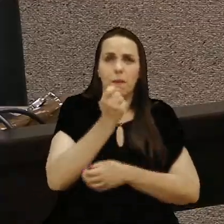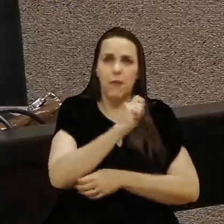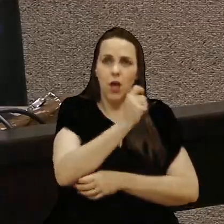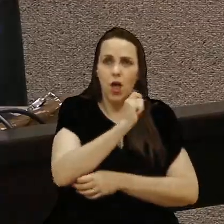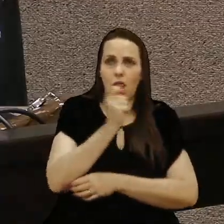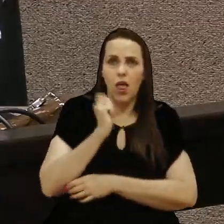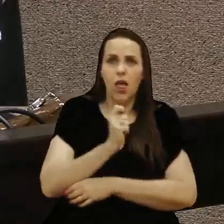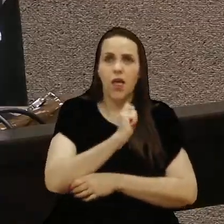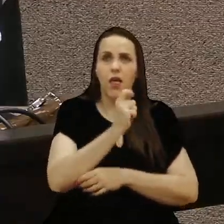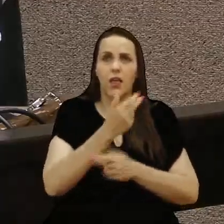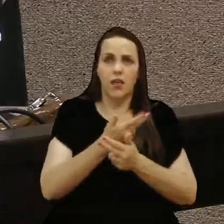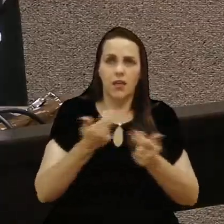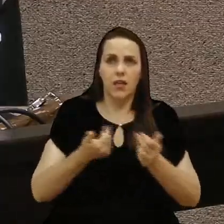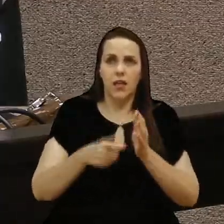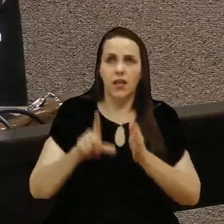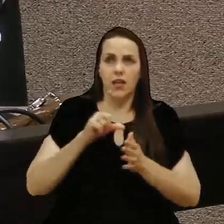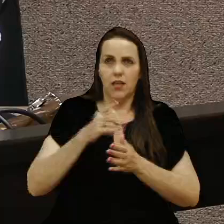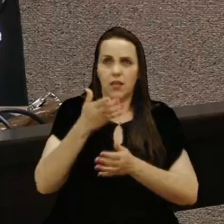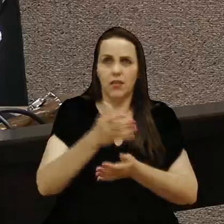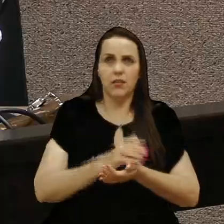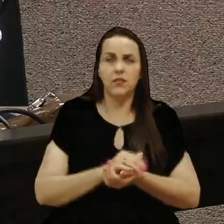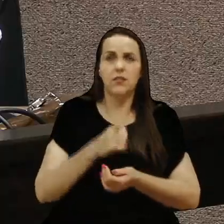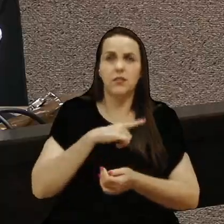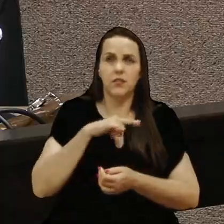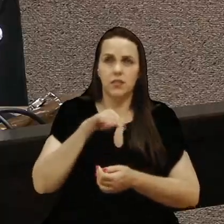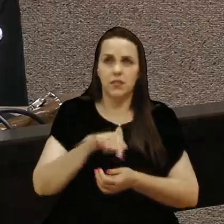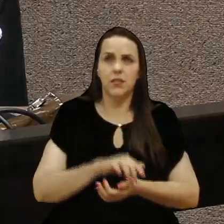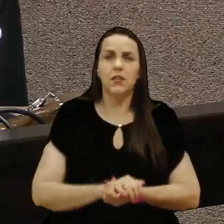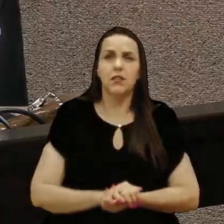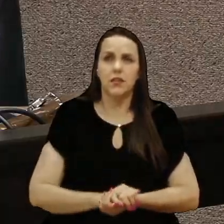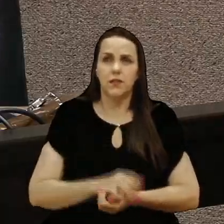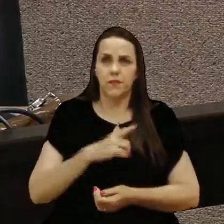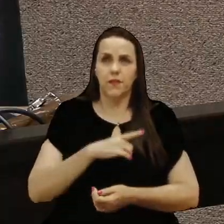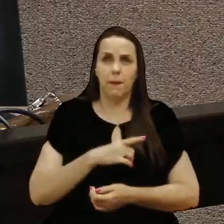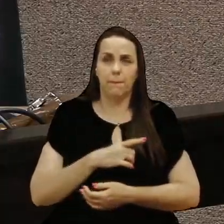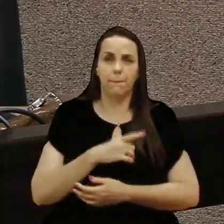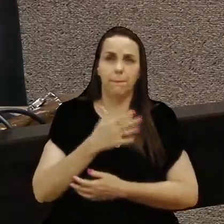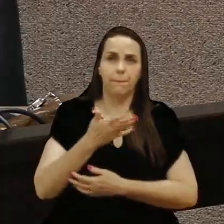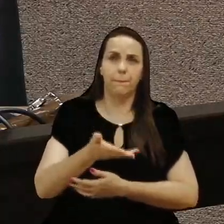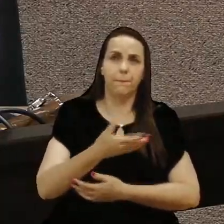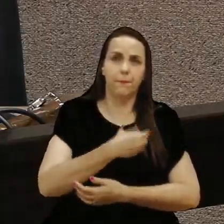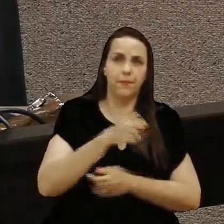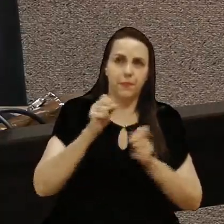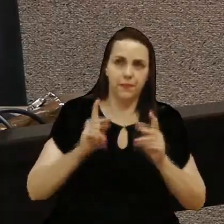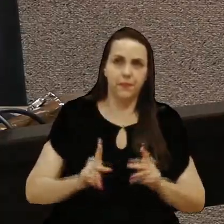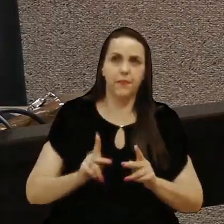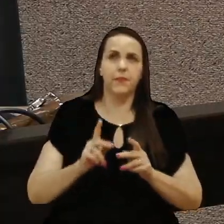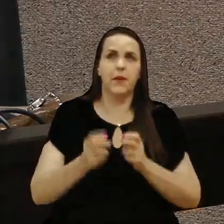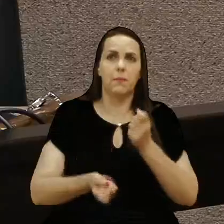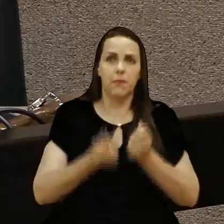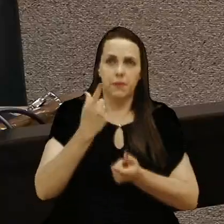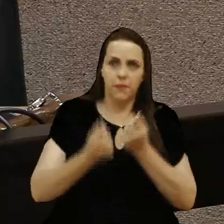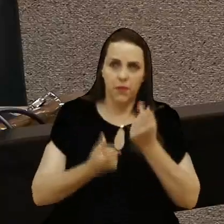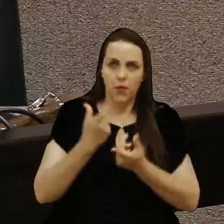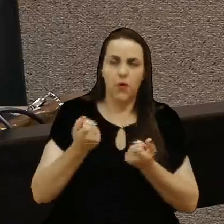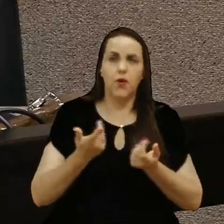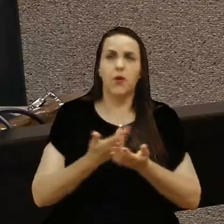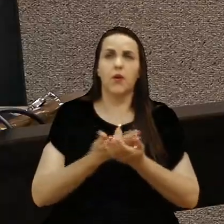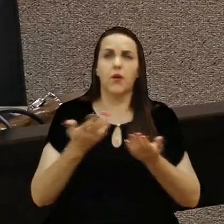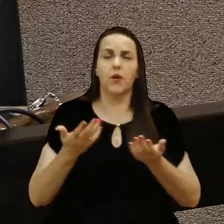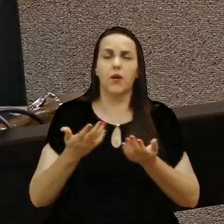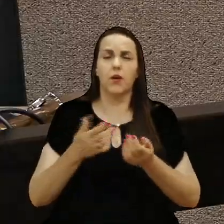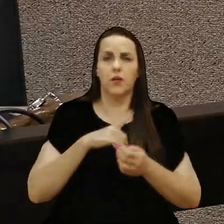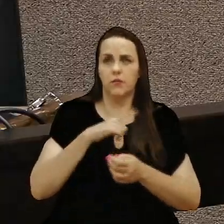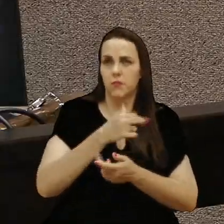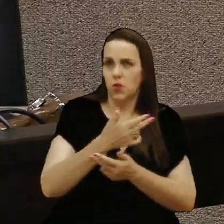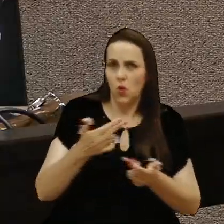ver os ambulantes trabalhando e tendo uma renda agora no final do ano. Então, o pessoal da pipoca lá, o pessoal vendendo alguma